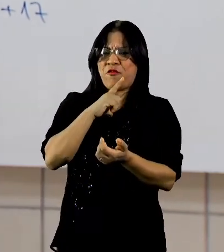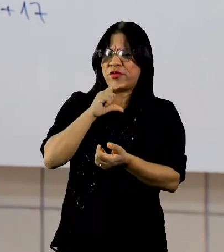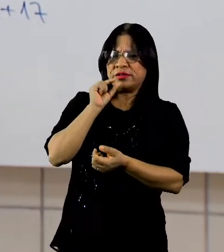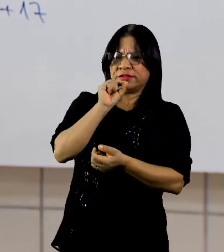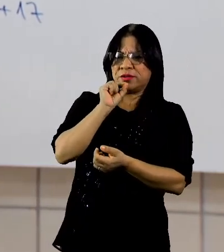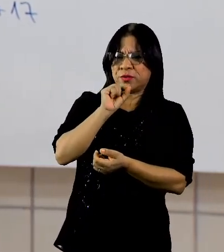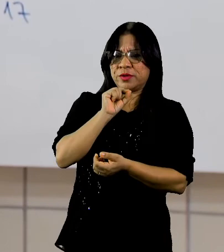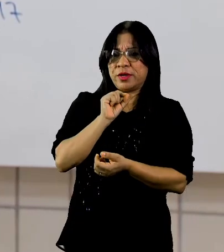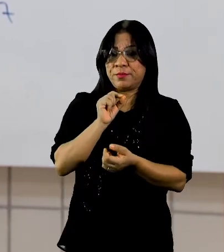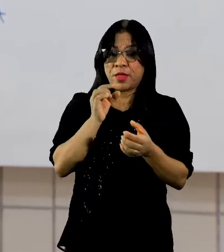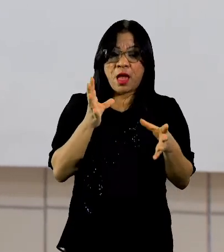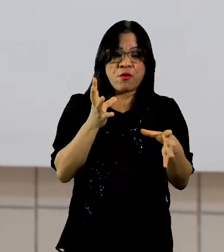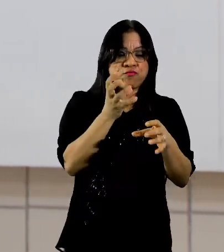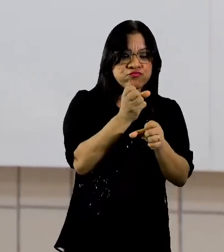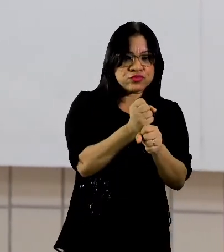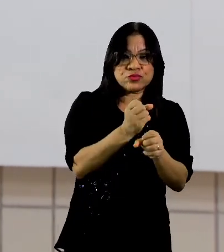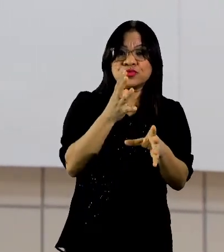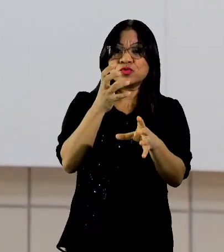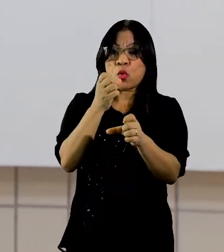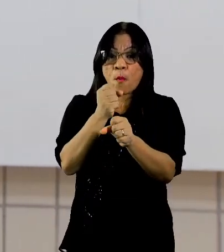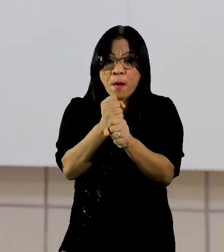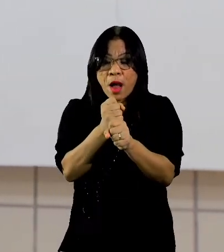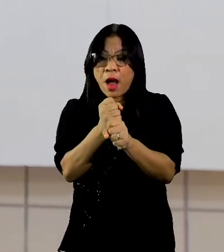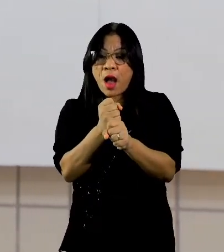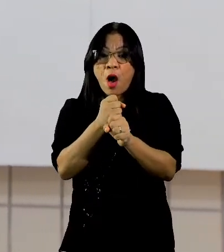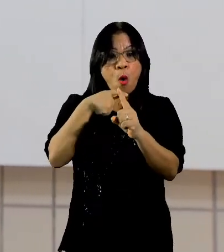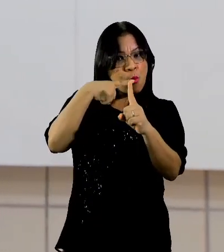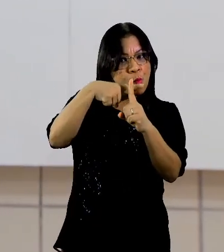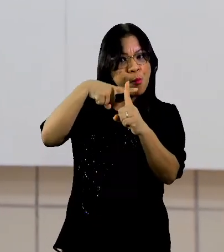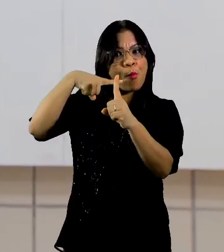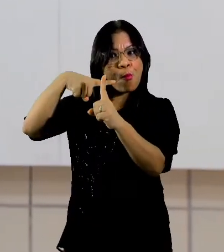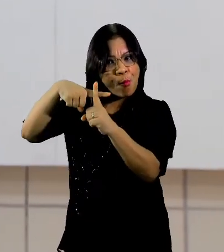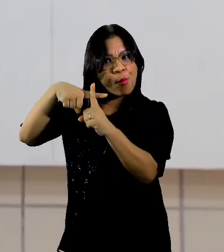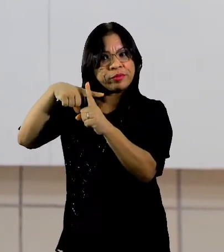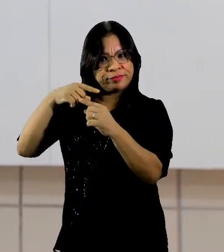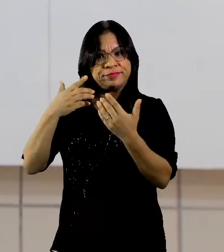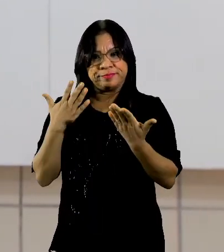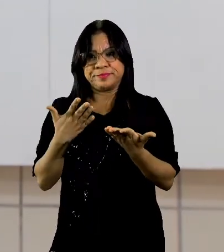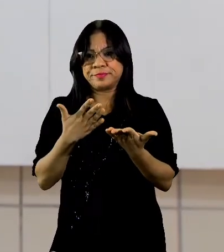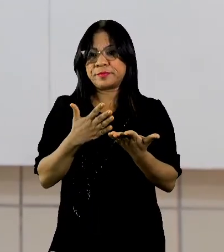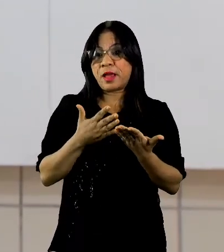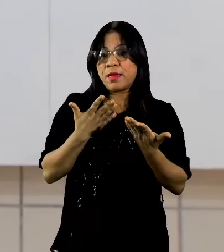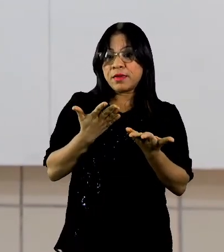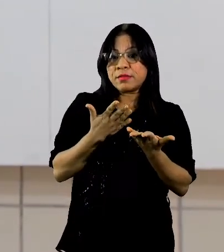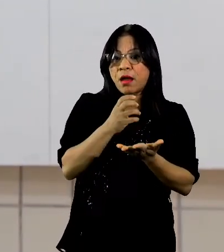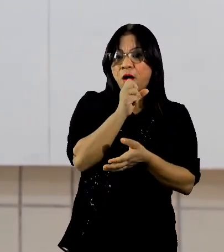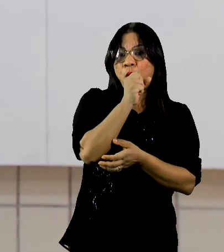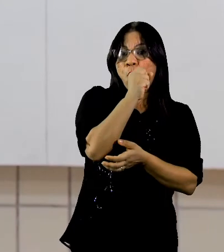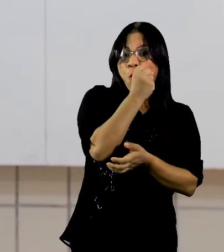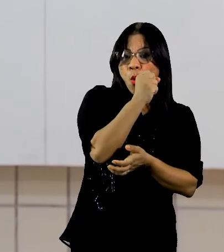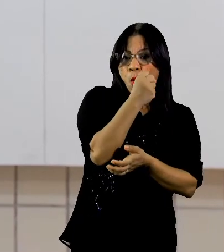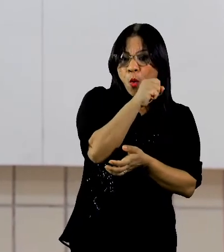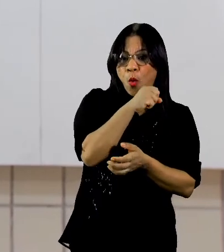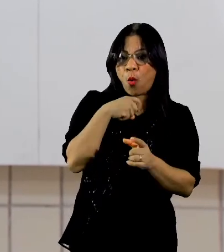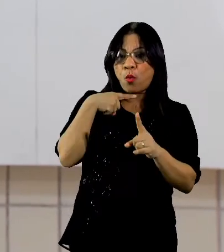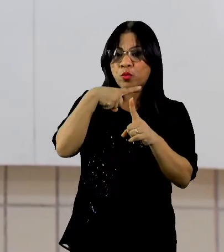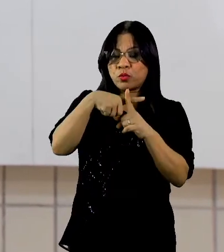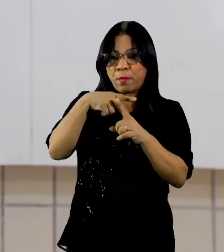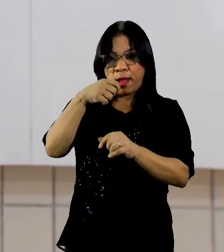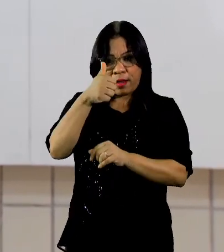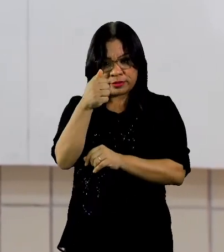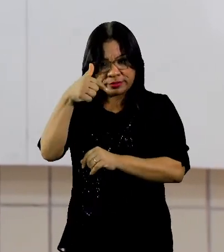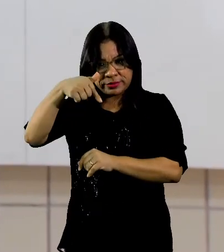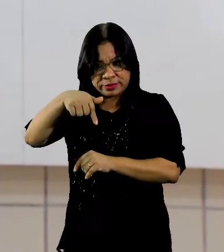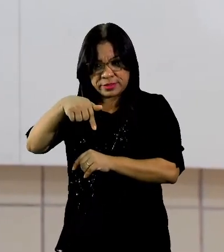somando primeiro os positivos, que é mais tranquilo. 8 mais 17 eu tenho 25, menos 32.